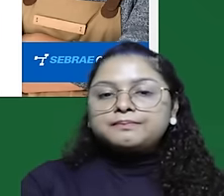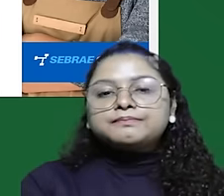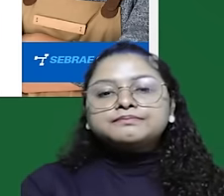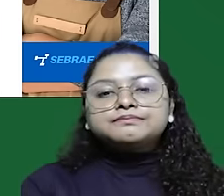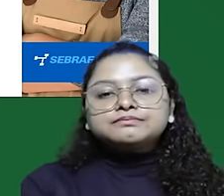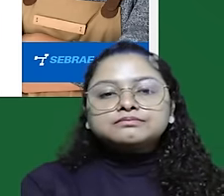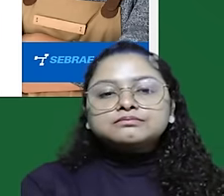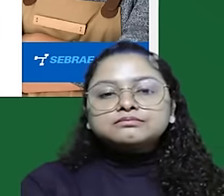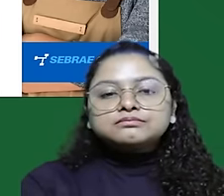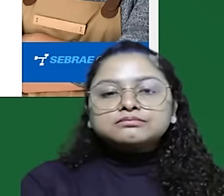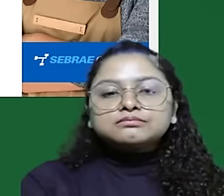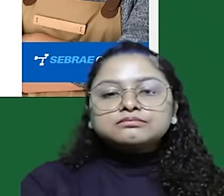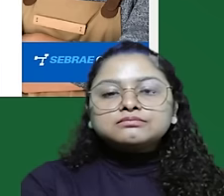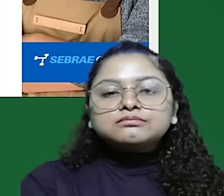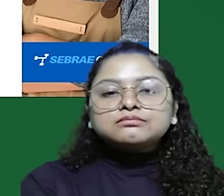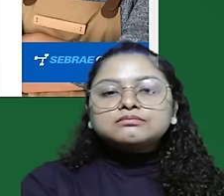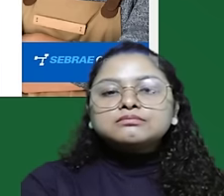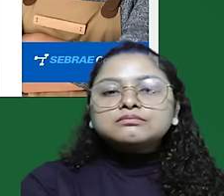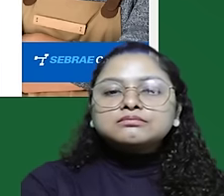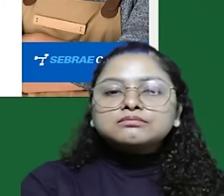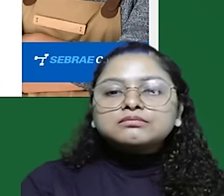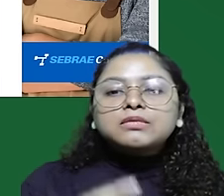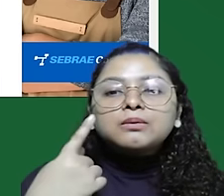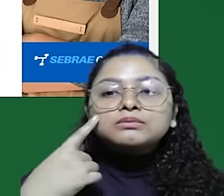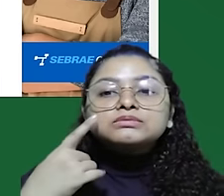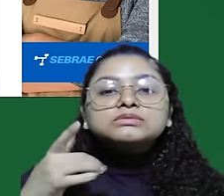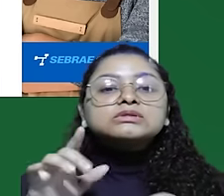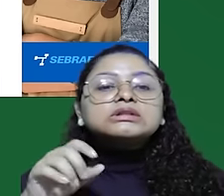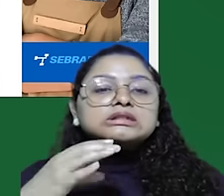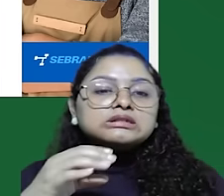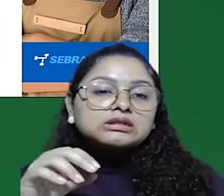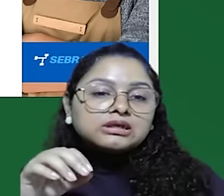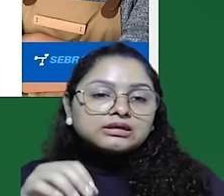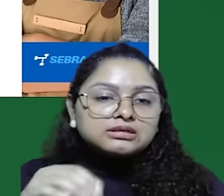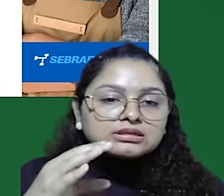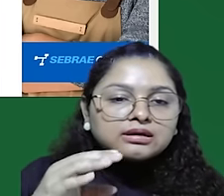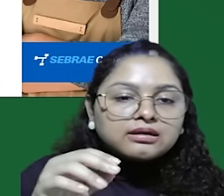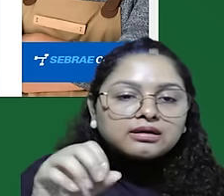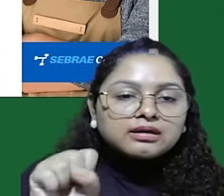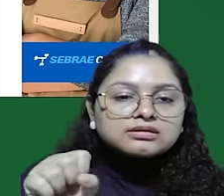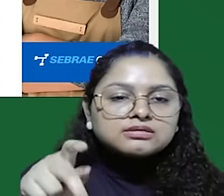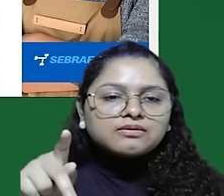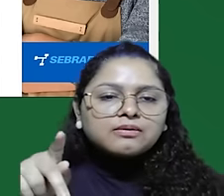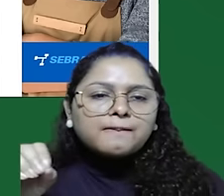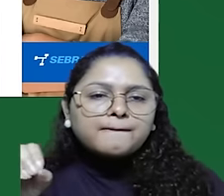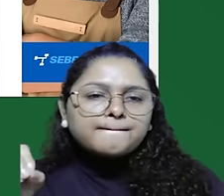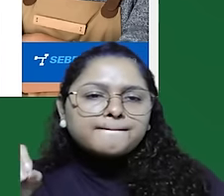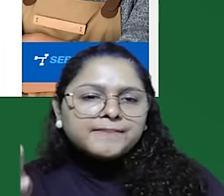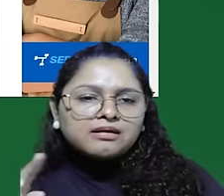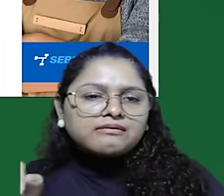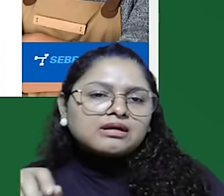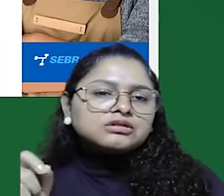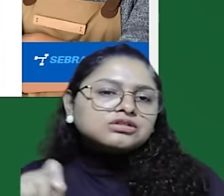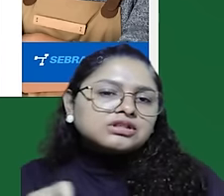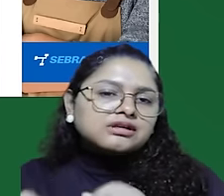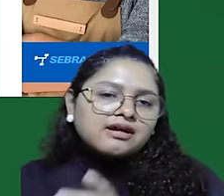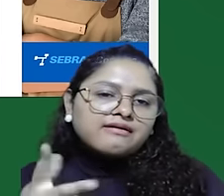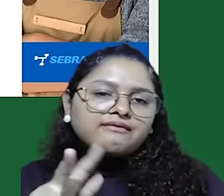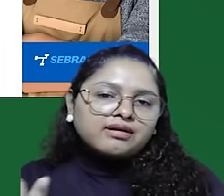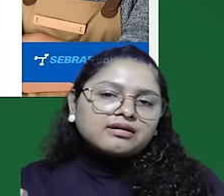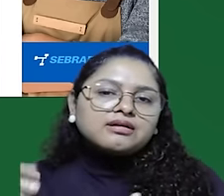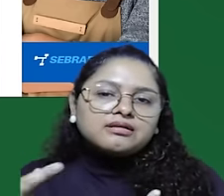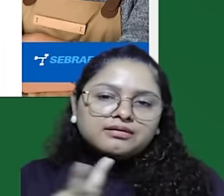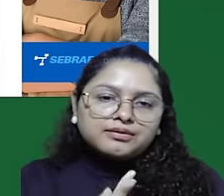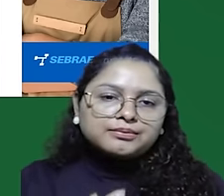lá de entrada e aqui você coloca como se fosse uma cfp de saída na hora de fazer a emissão lá vai dar aí ó na natureza da